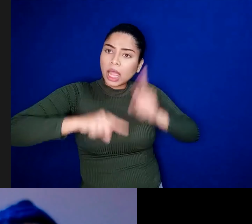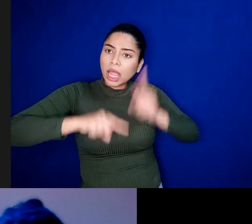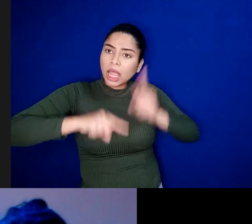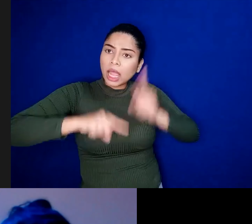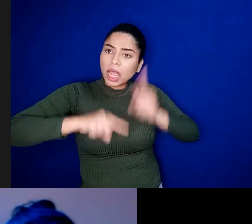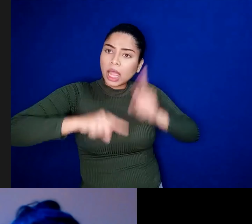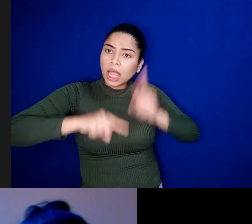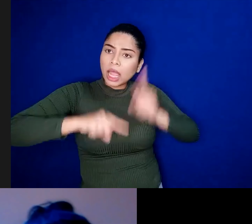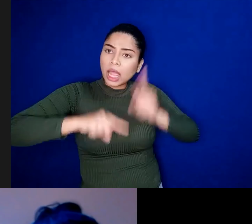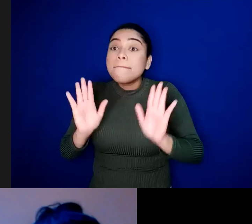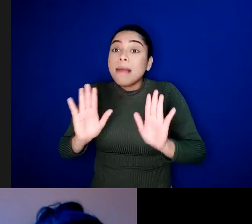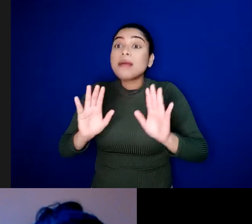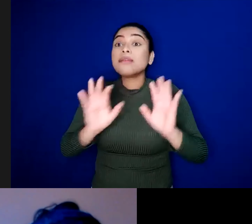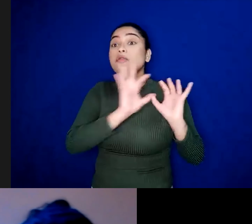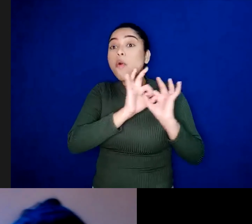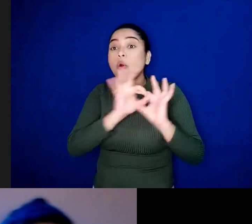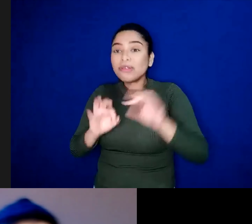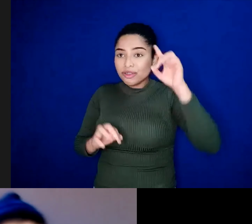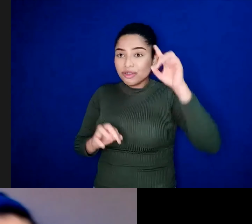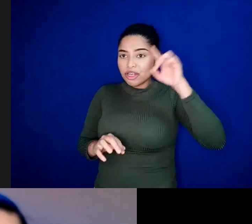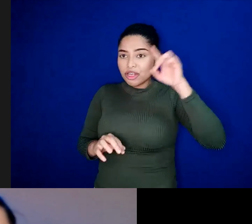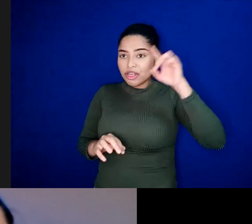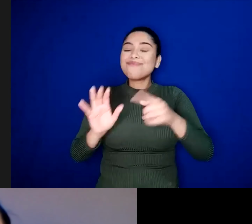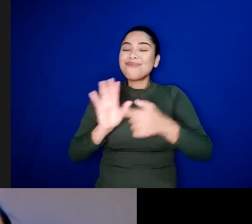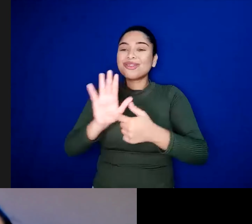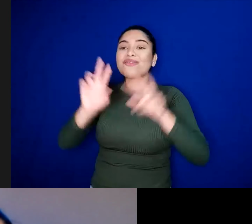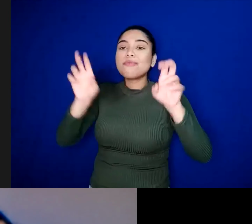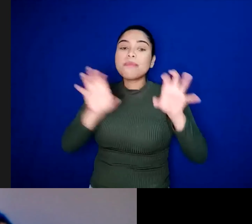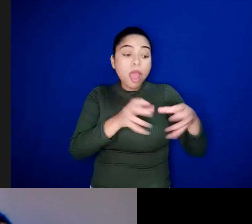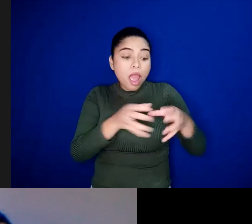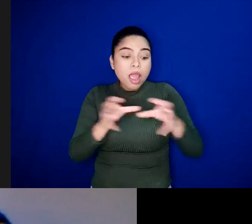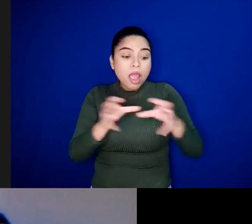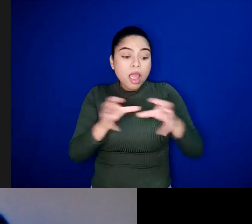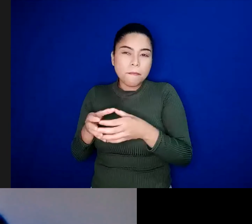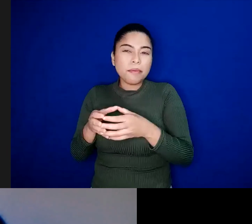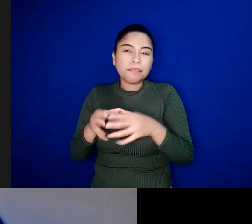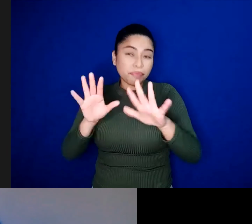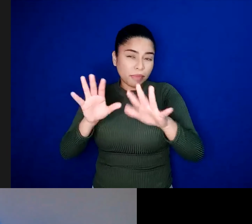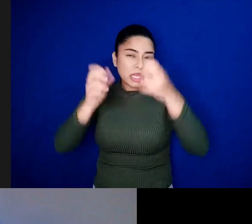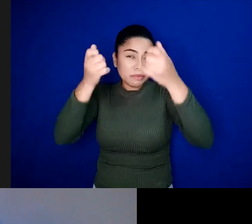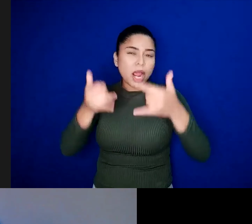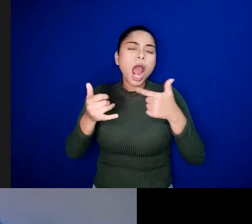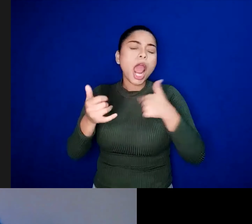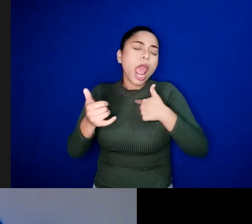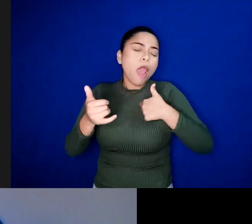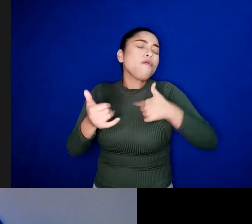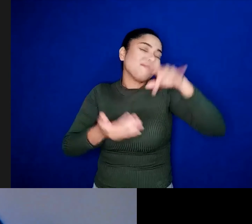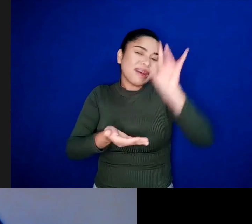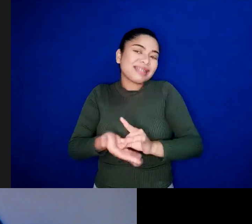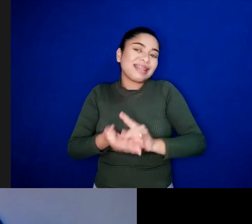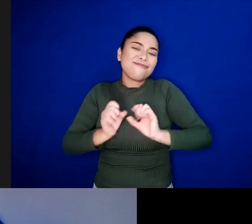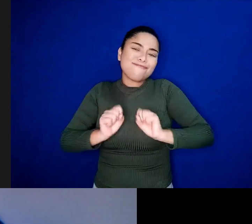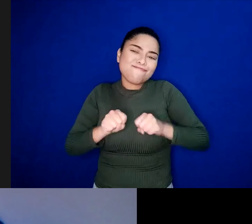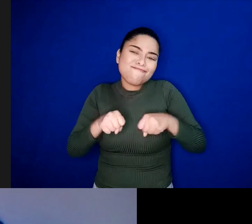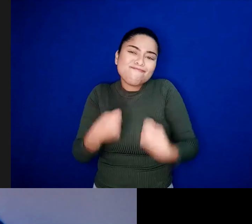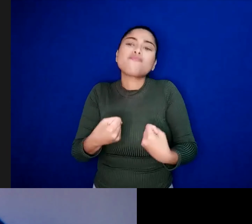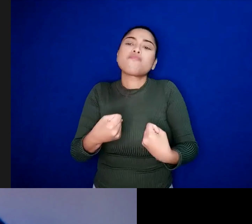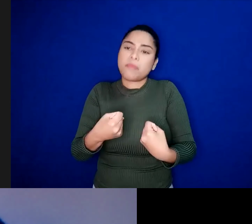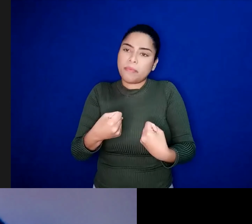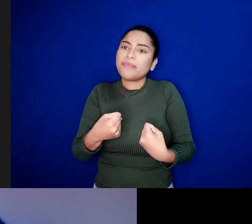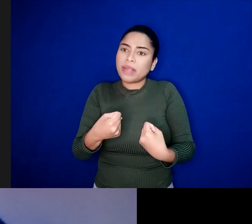inclusive trazer na questão das equipes como você perguntou eu sempre acredito Eu Sempre Vou defender que isso é fundamental e inclusive fez